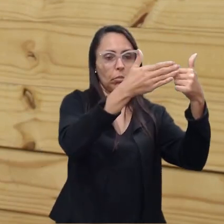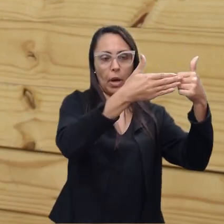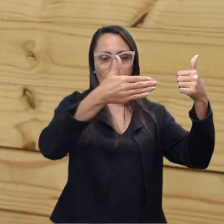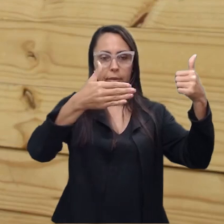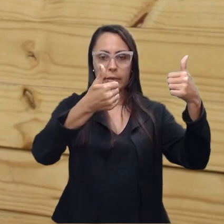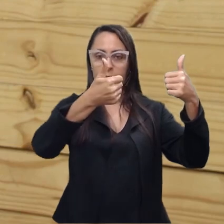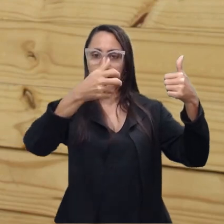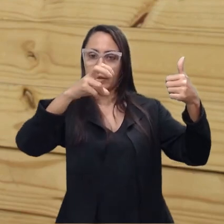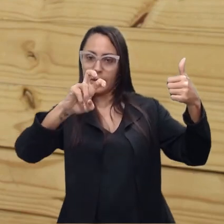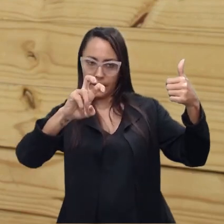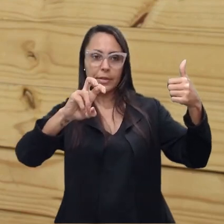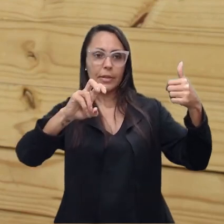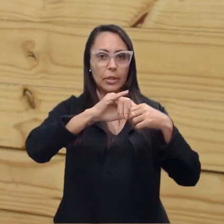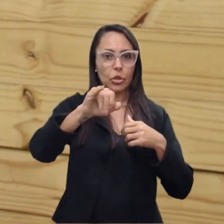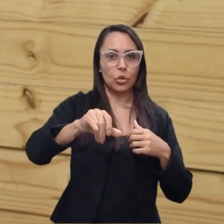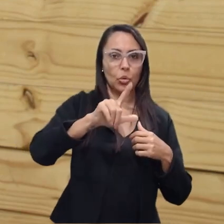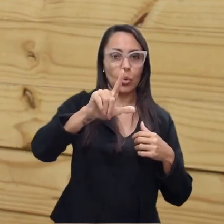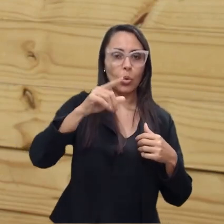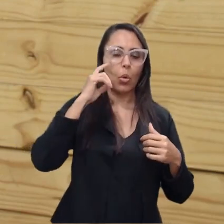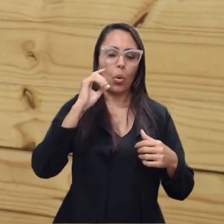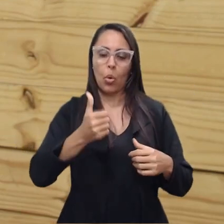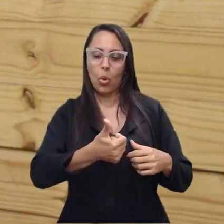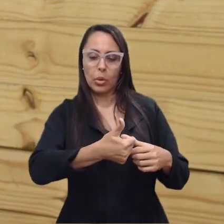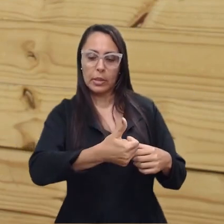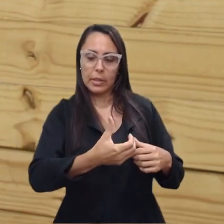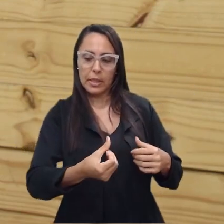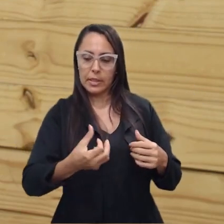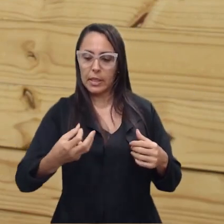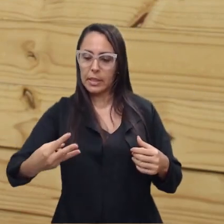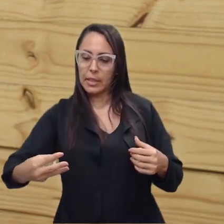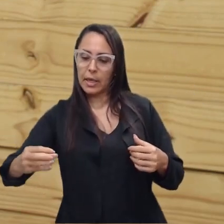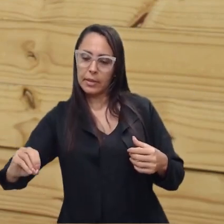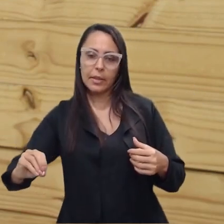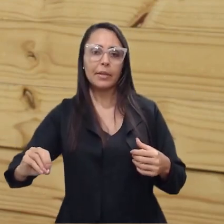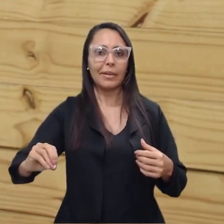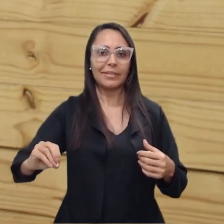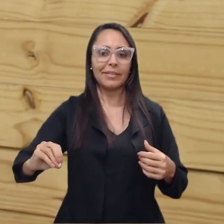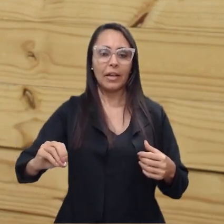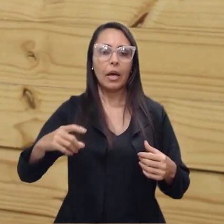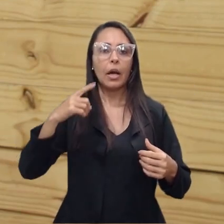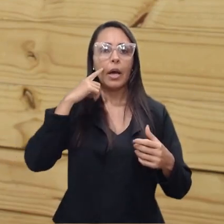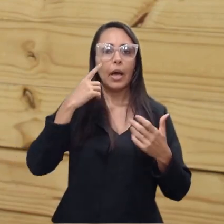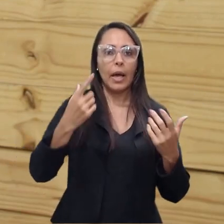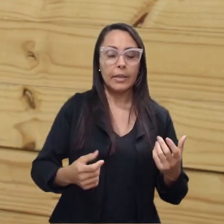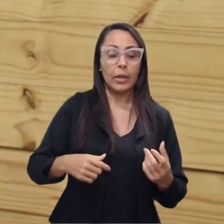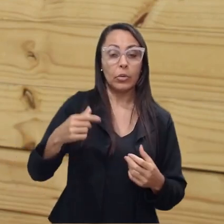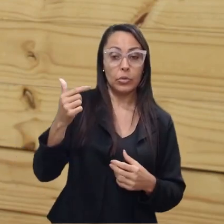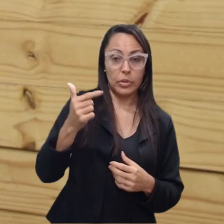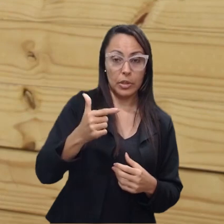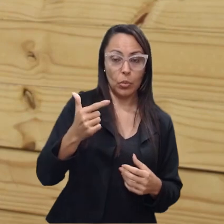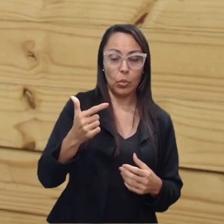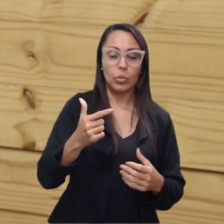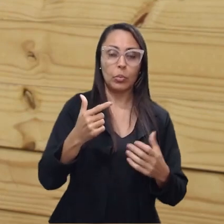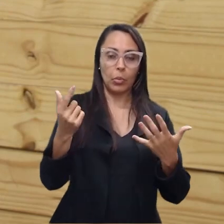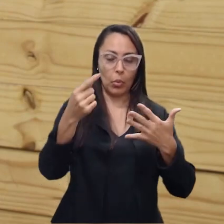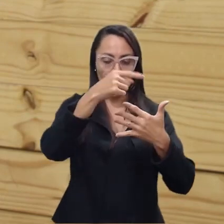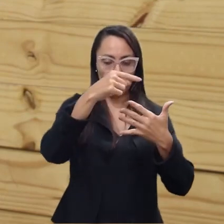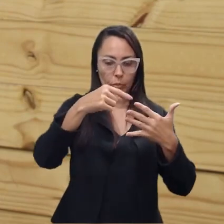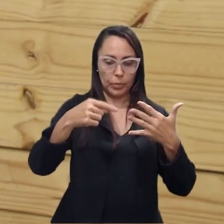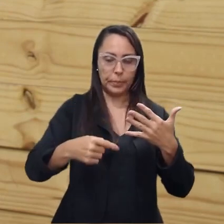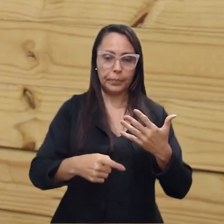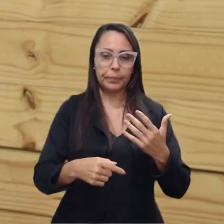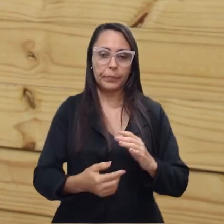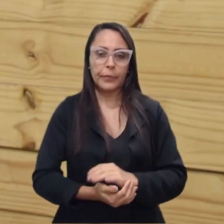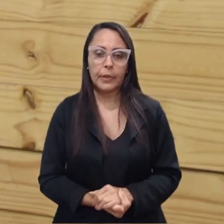na primeira quinzena do mês de julho ou na segunda quinzena, tá? Esse é o segundo ponto que a gente